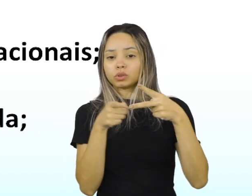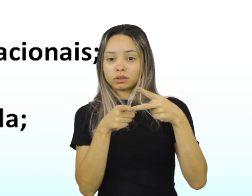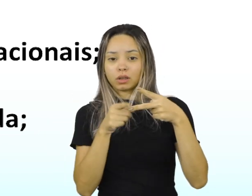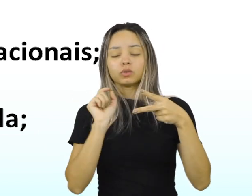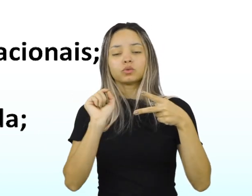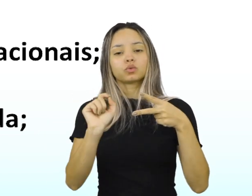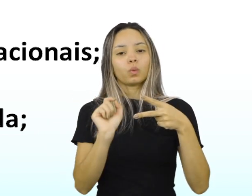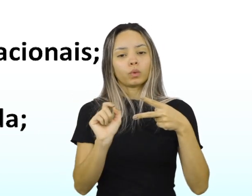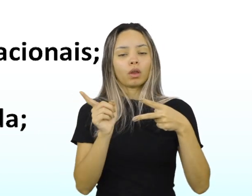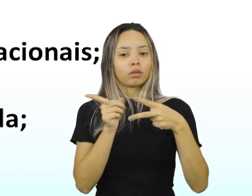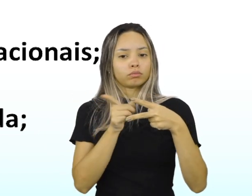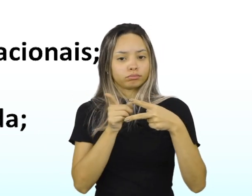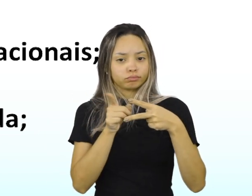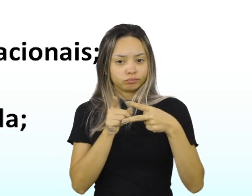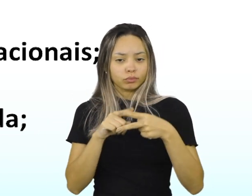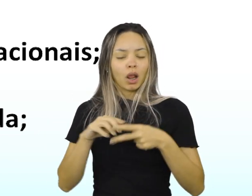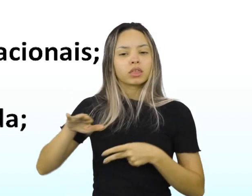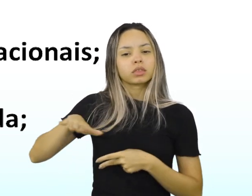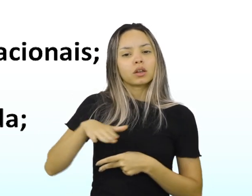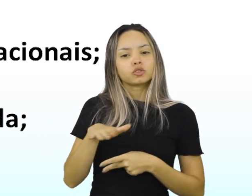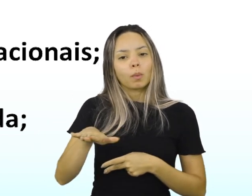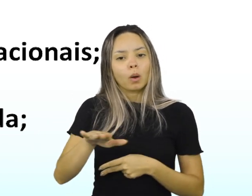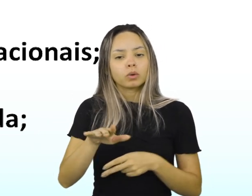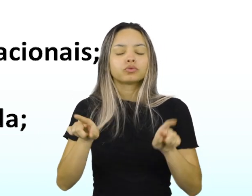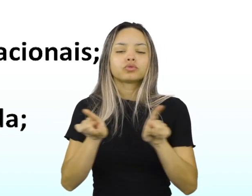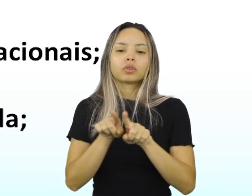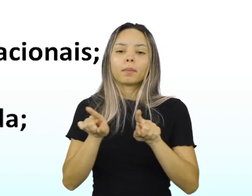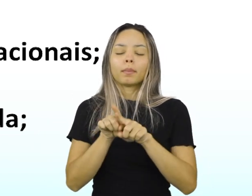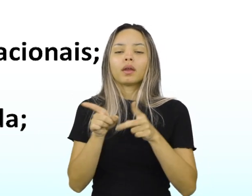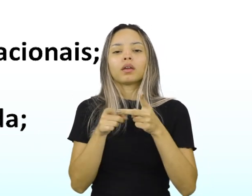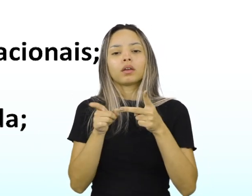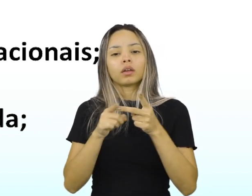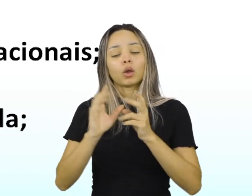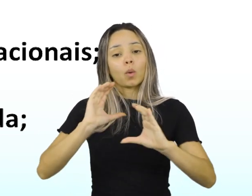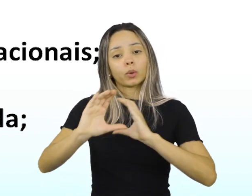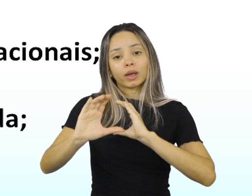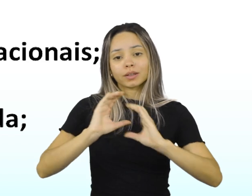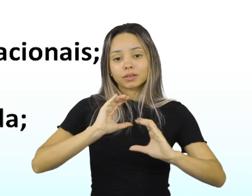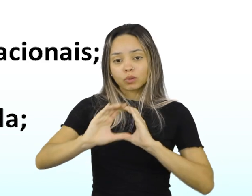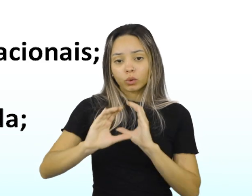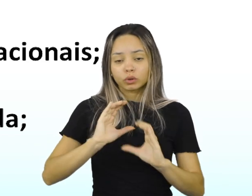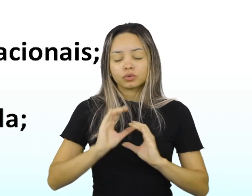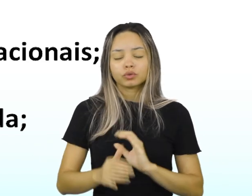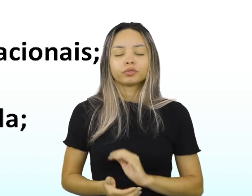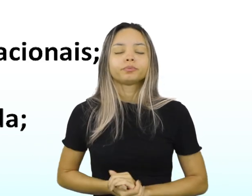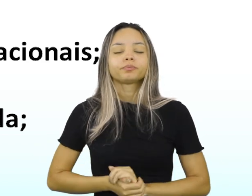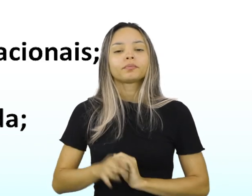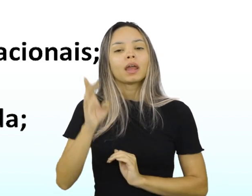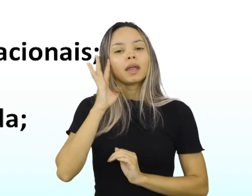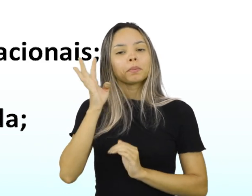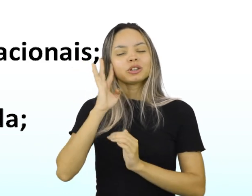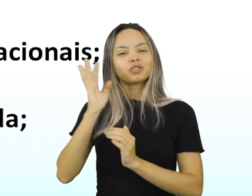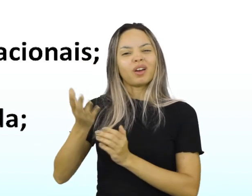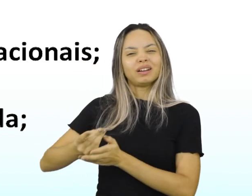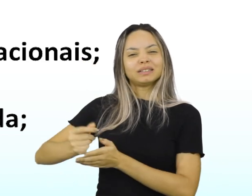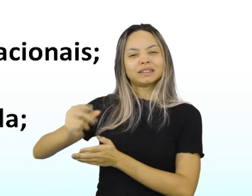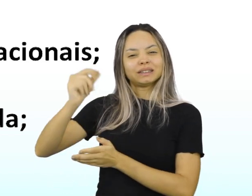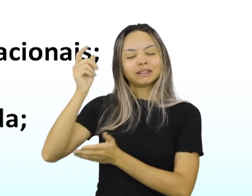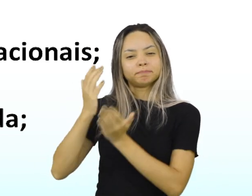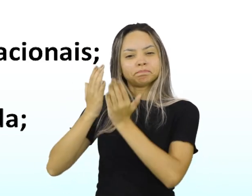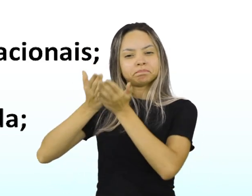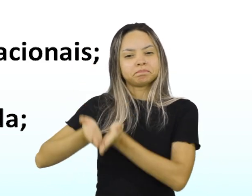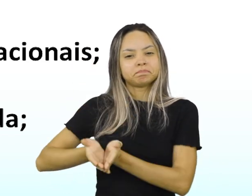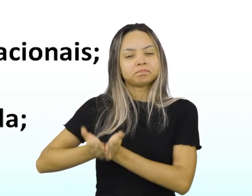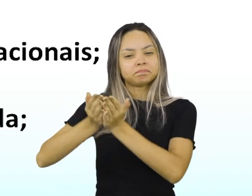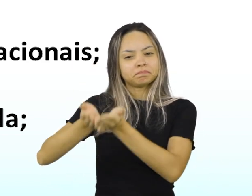duas grandes áreas. O avanço dos transportes e o avanço das comunicações. Imaginem que as navegações no